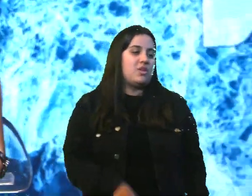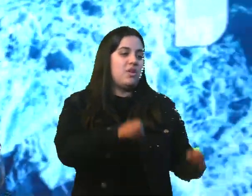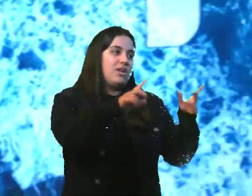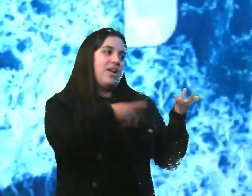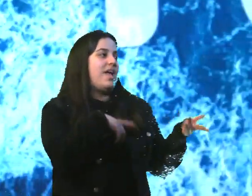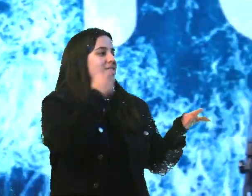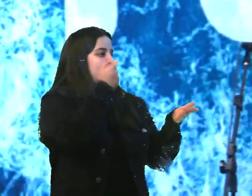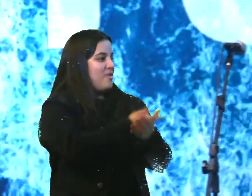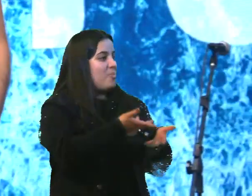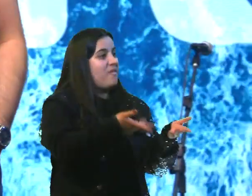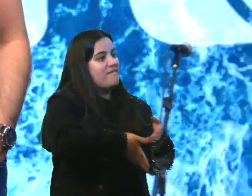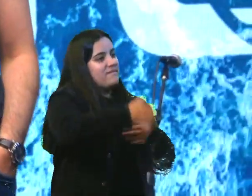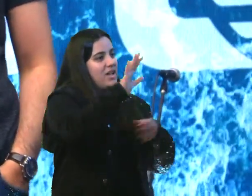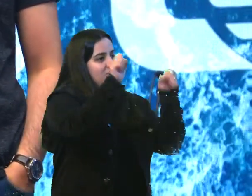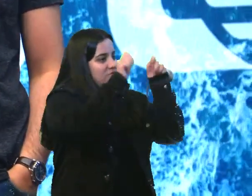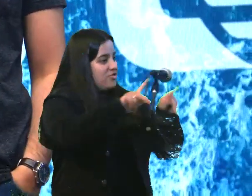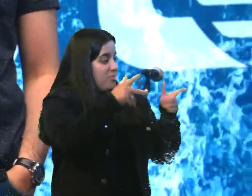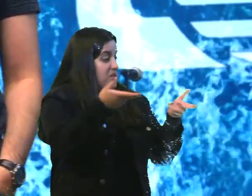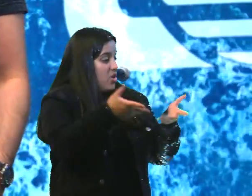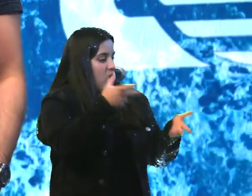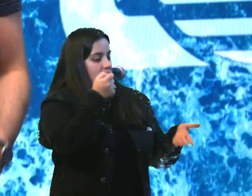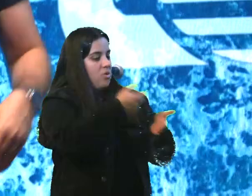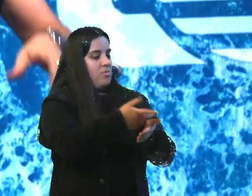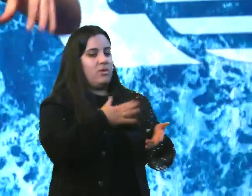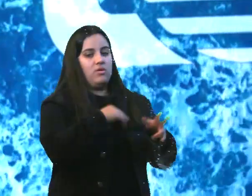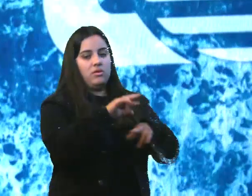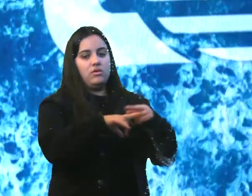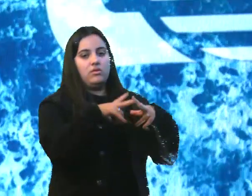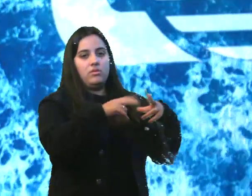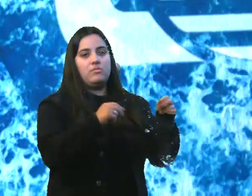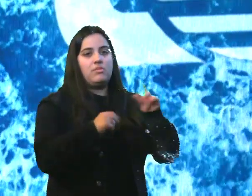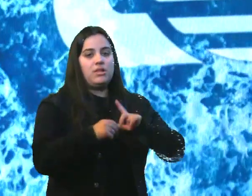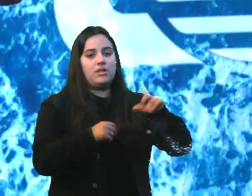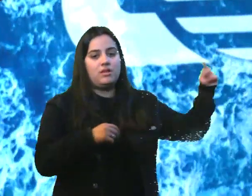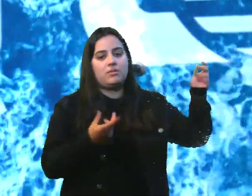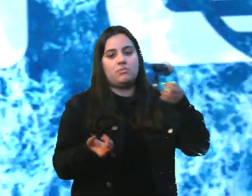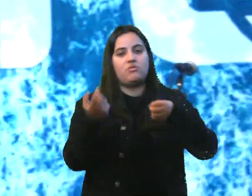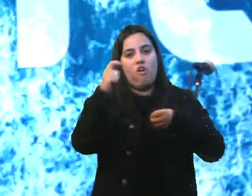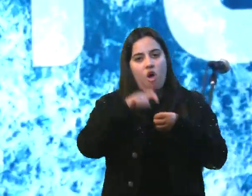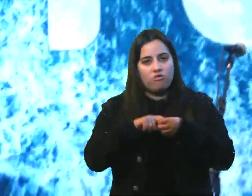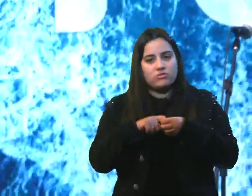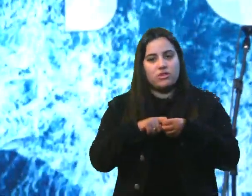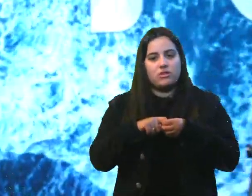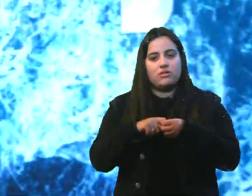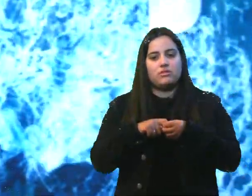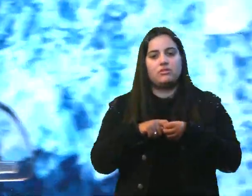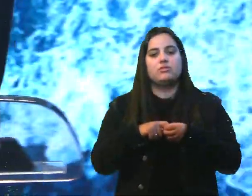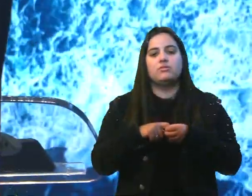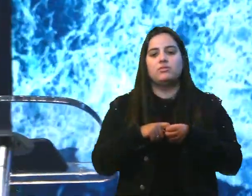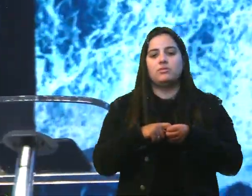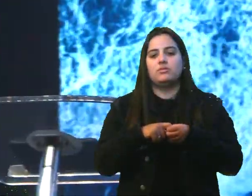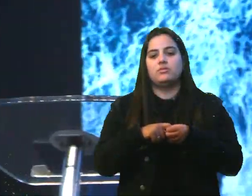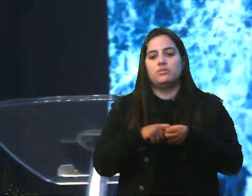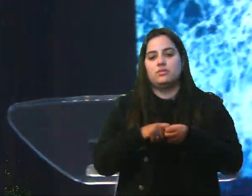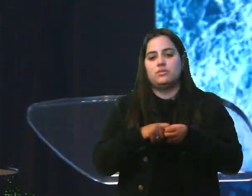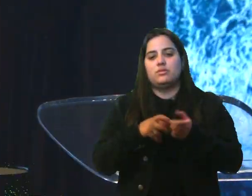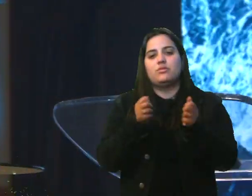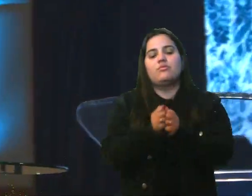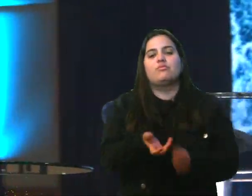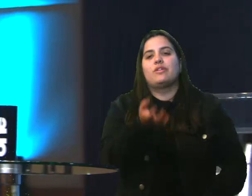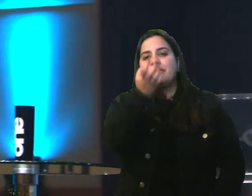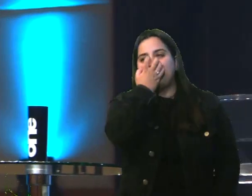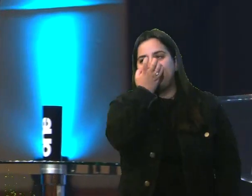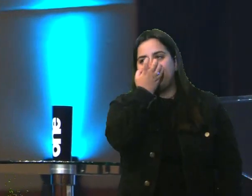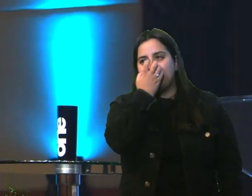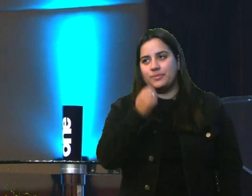meu presente, está no shopping agora comprar meu presente. Ela saiu, depois volta, depois de um tempo, volta ela com o